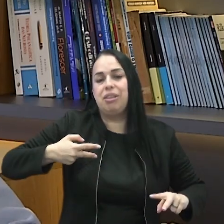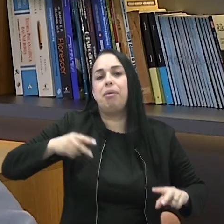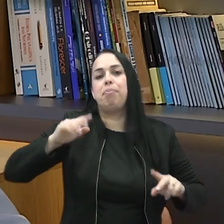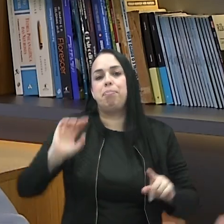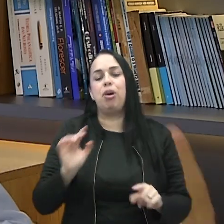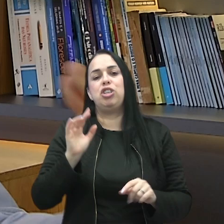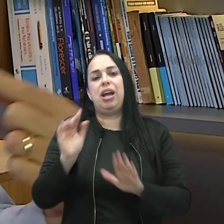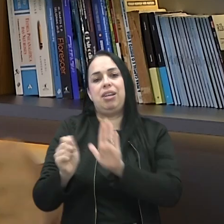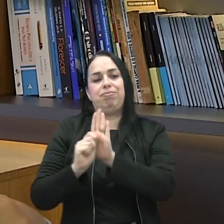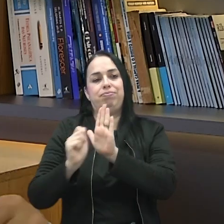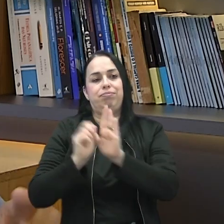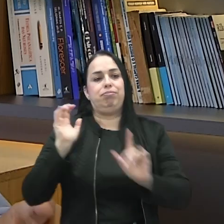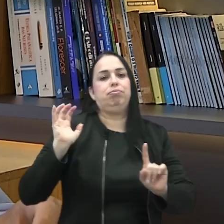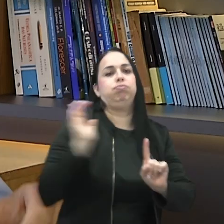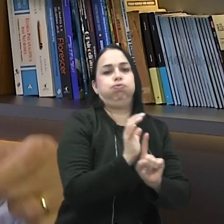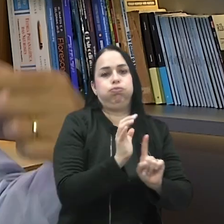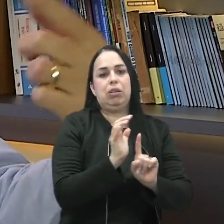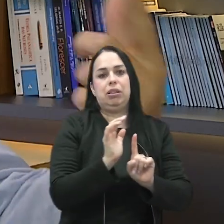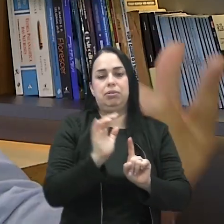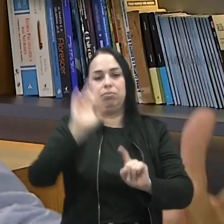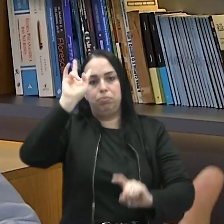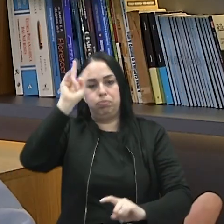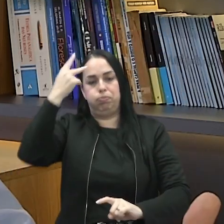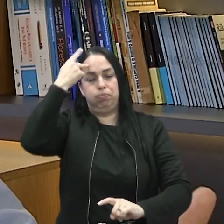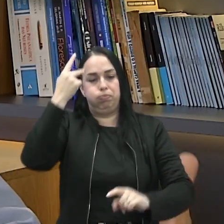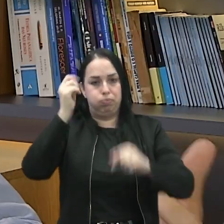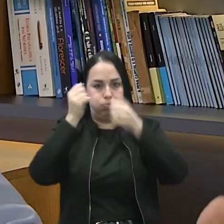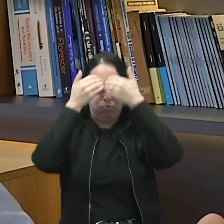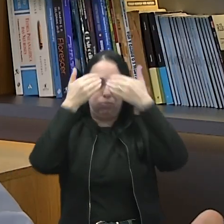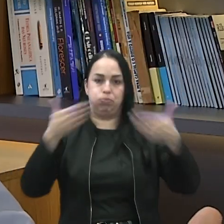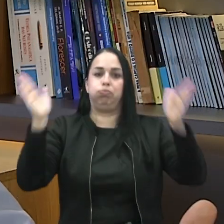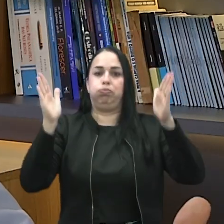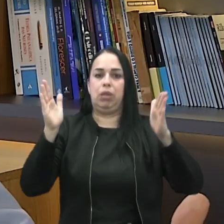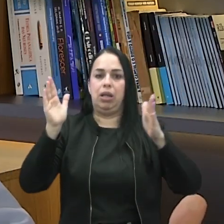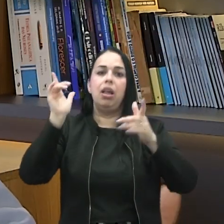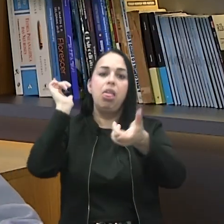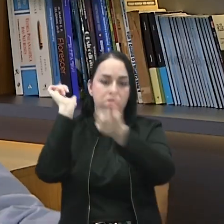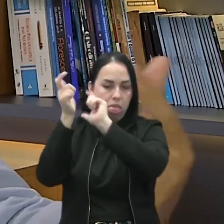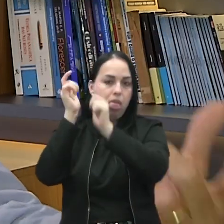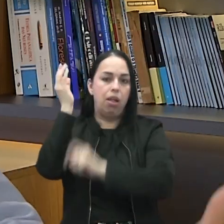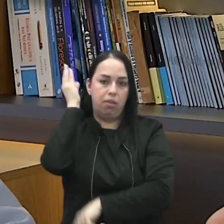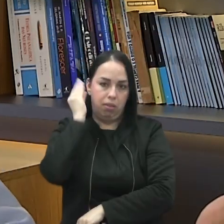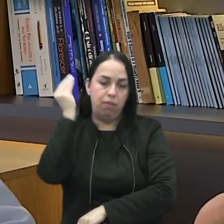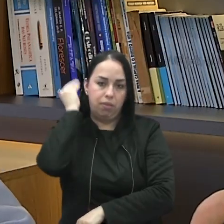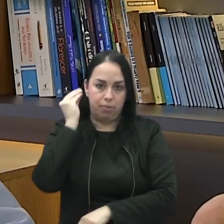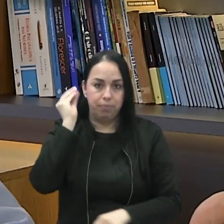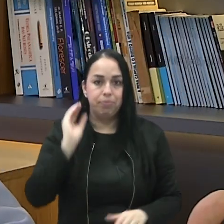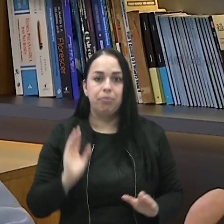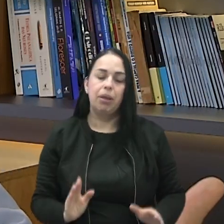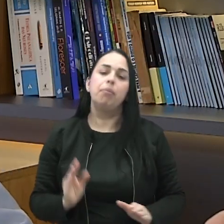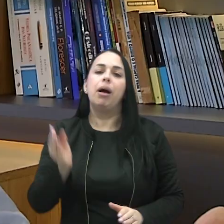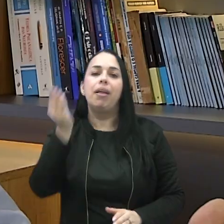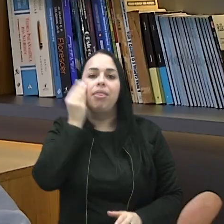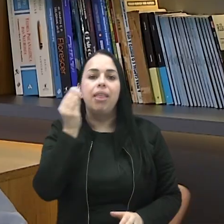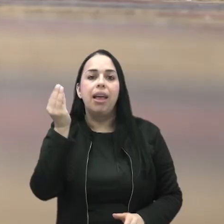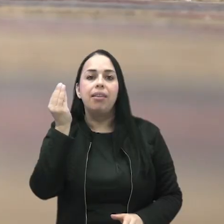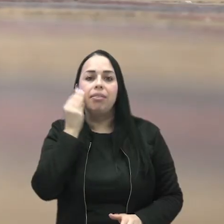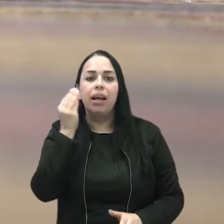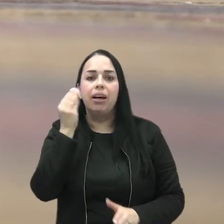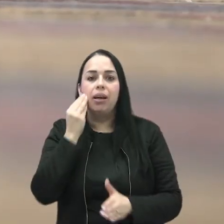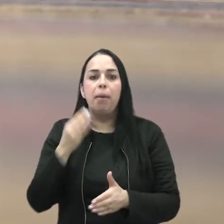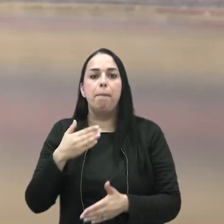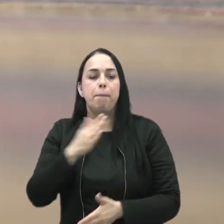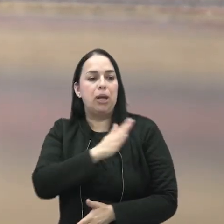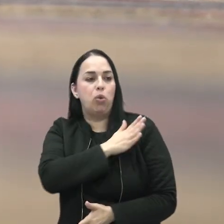ter esquizofrenia, a maconha poderia facilitar a abertura desse quadro e o paciente se tornar um esquizofrênico.